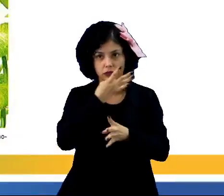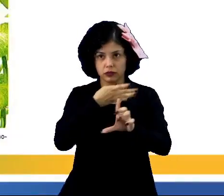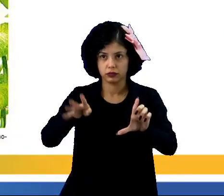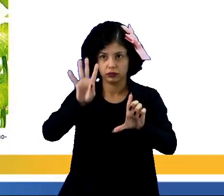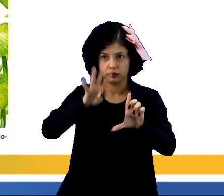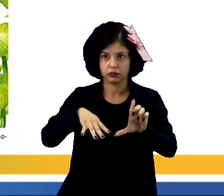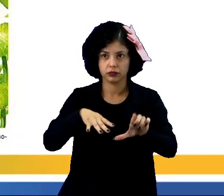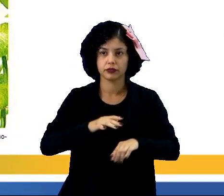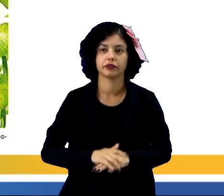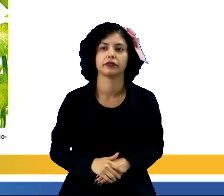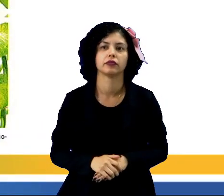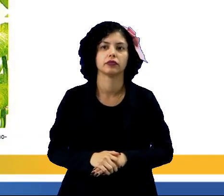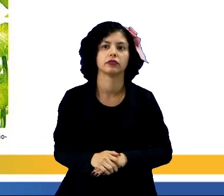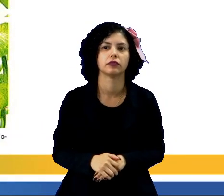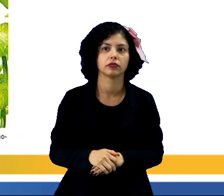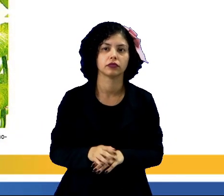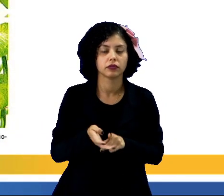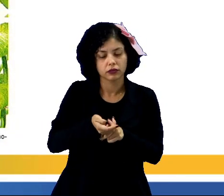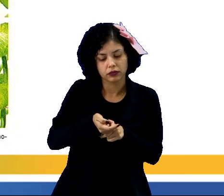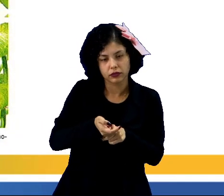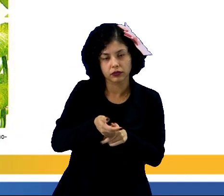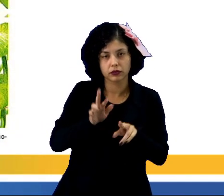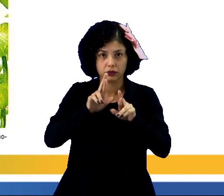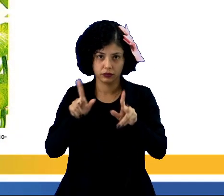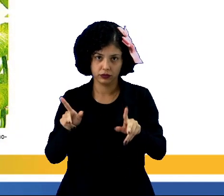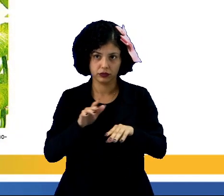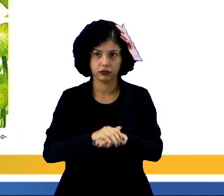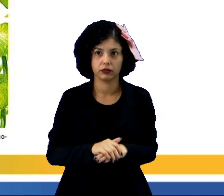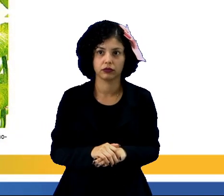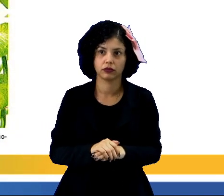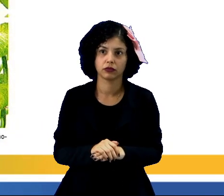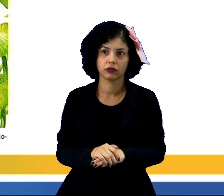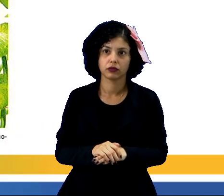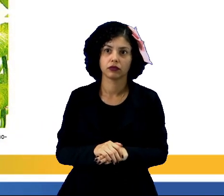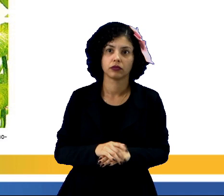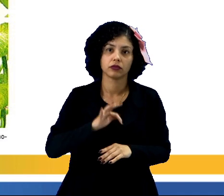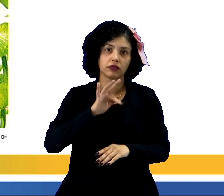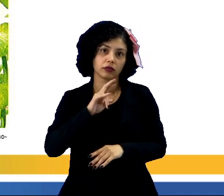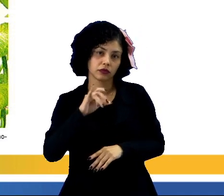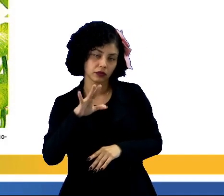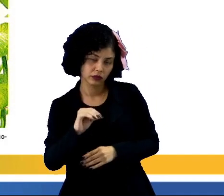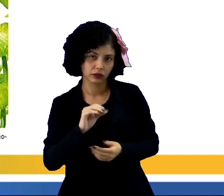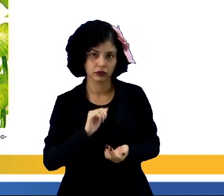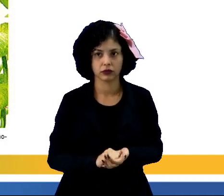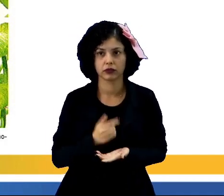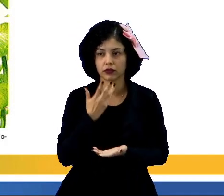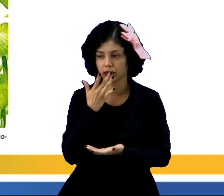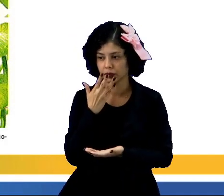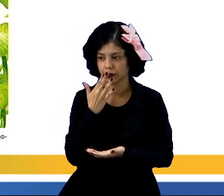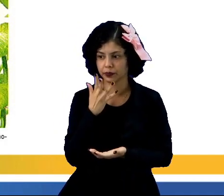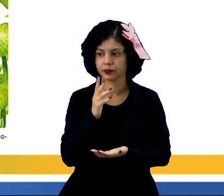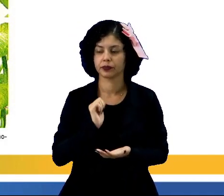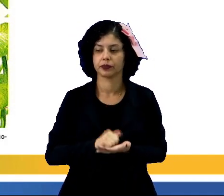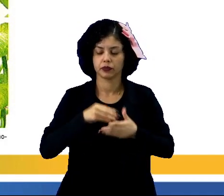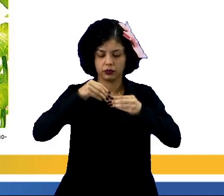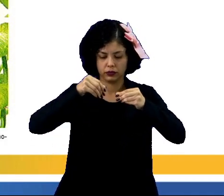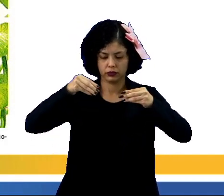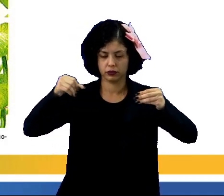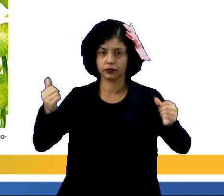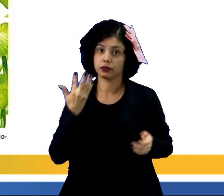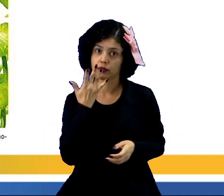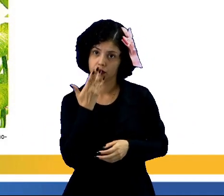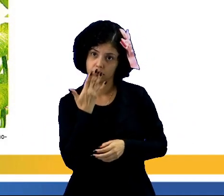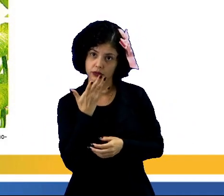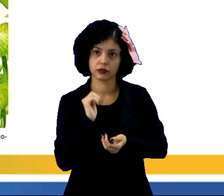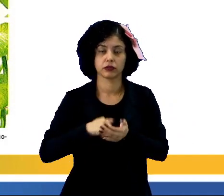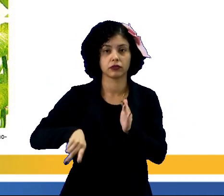aí na tela. As ervilhas, elas têm diferenças quanto ao seu formato, quanto à cor das suas sementes, a cor